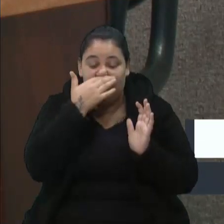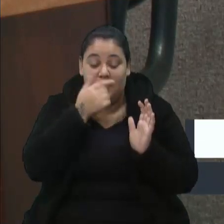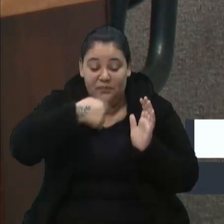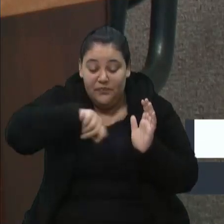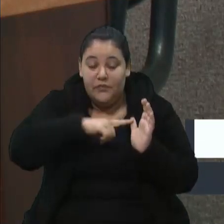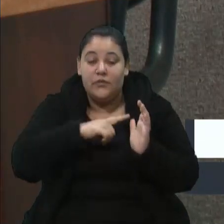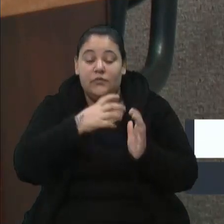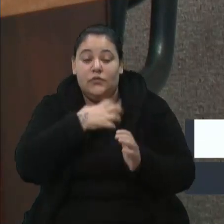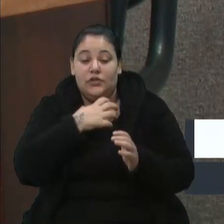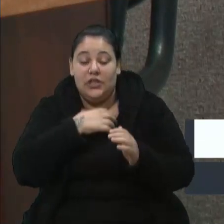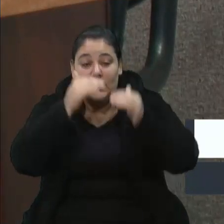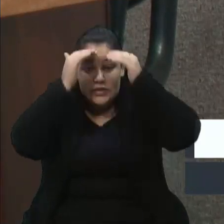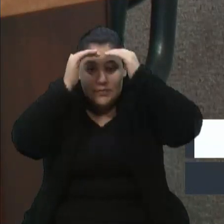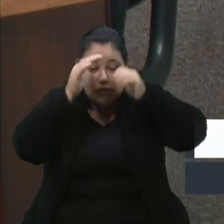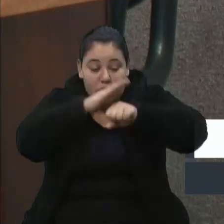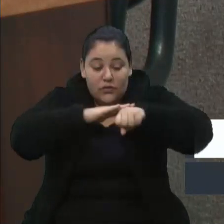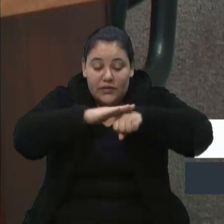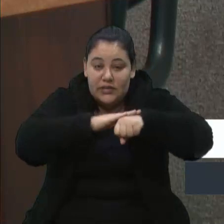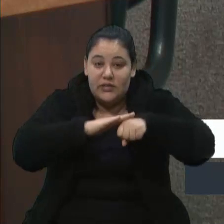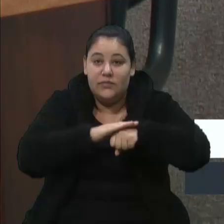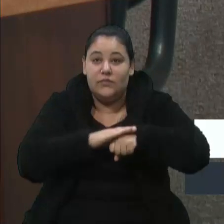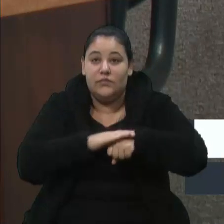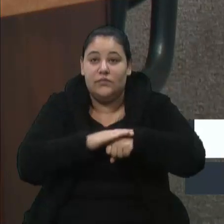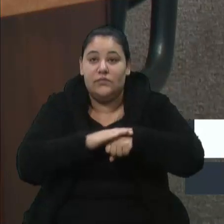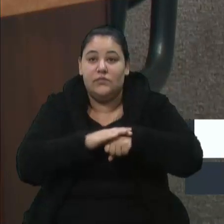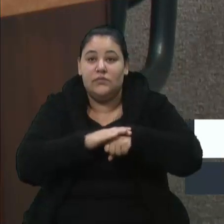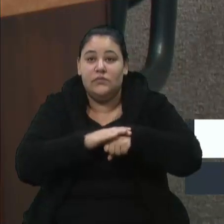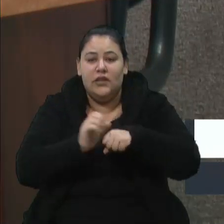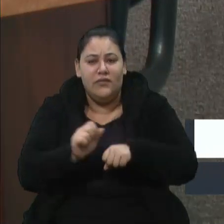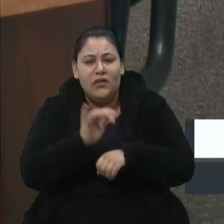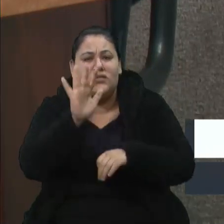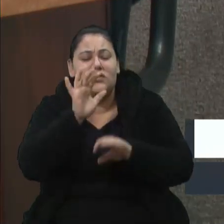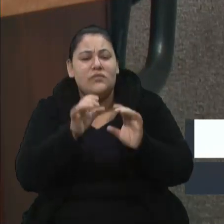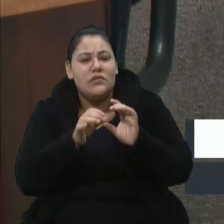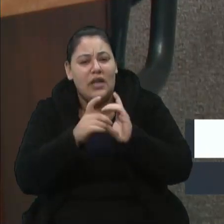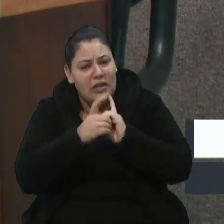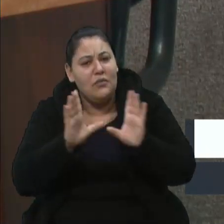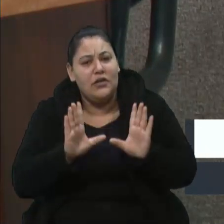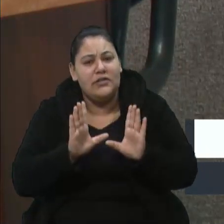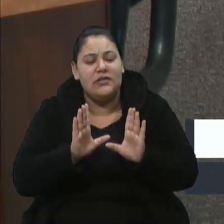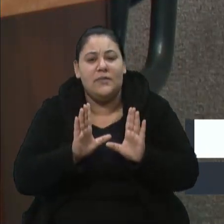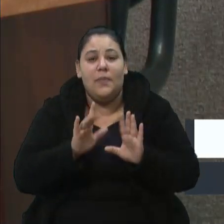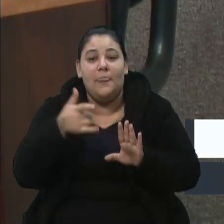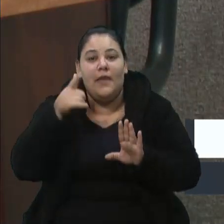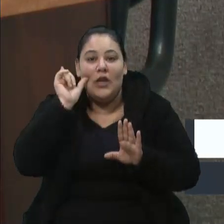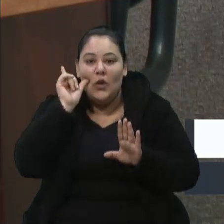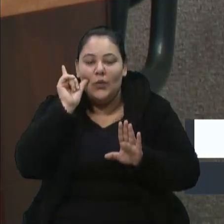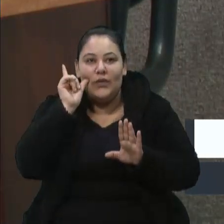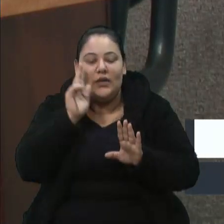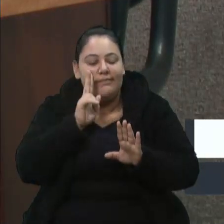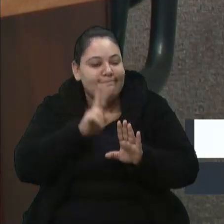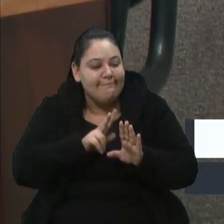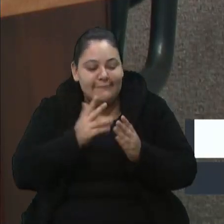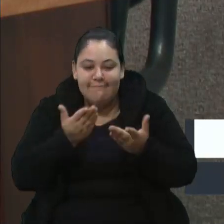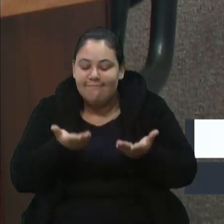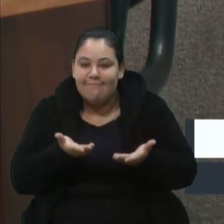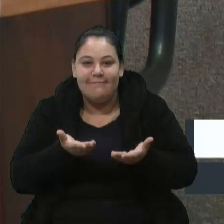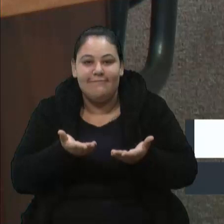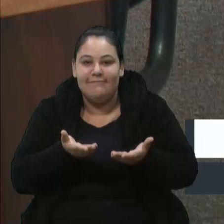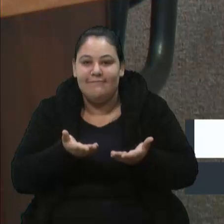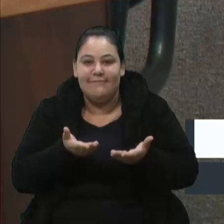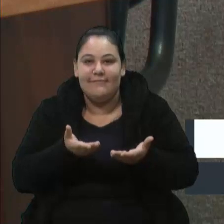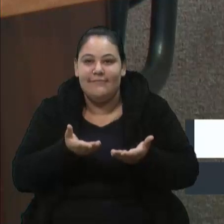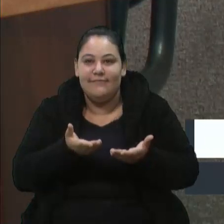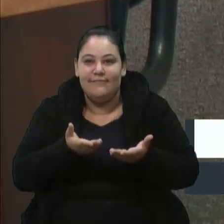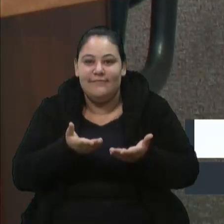falamos, conversamos e enaltecemos a democracia. Coisa que nós, ontem ali, vimos que